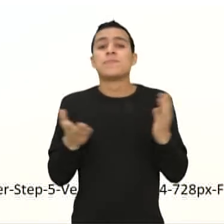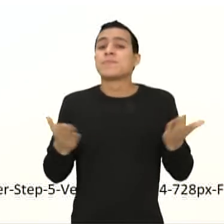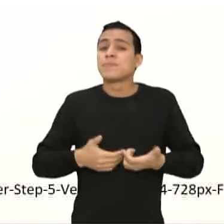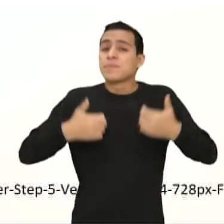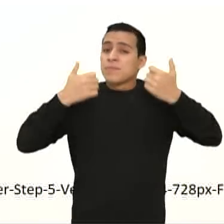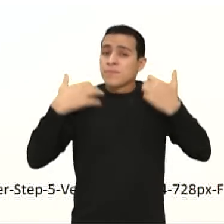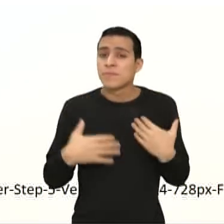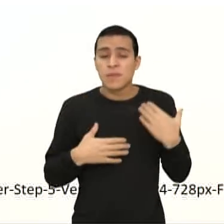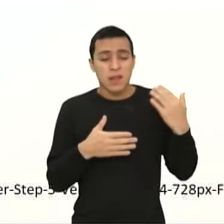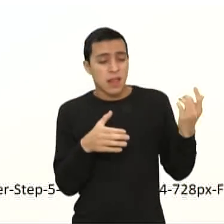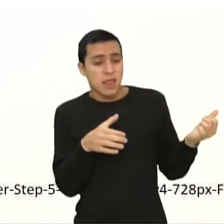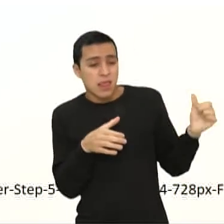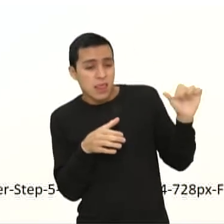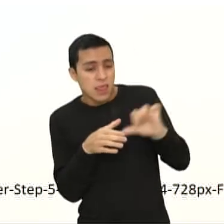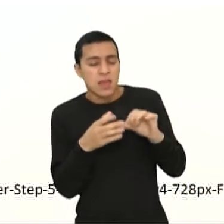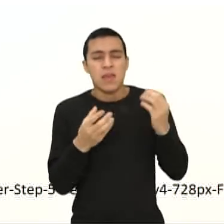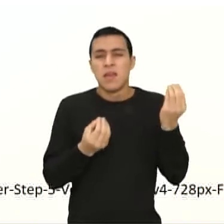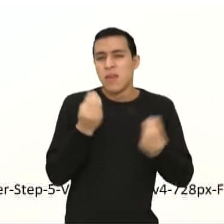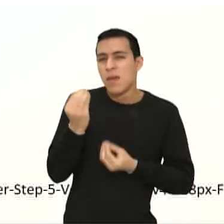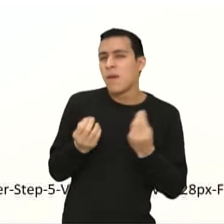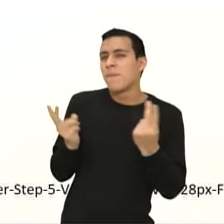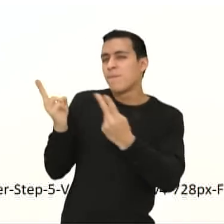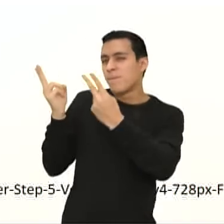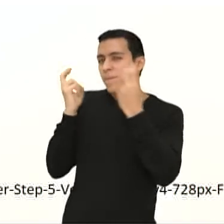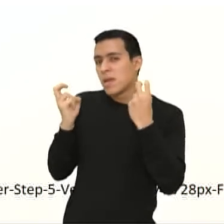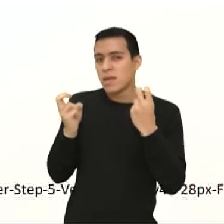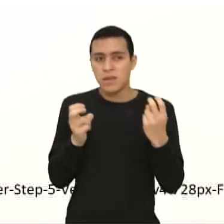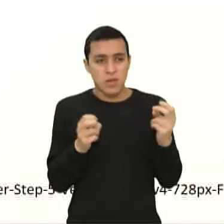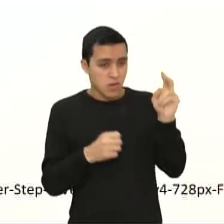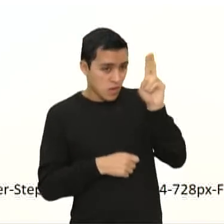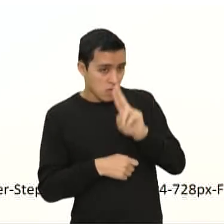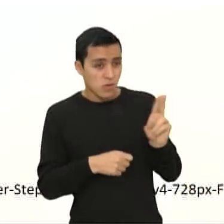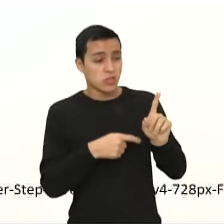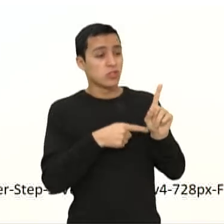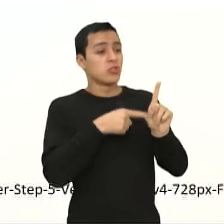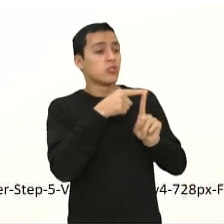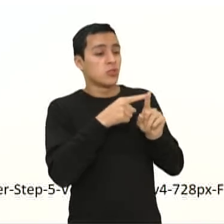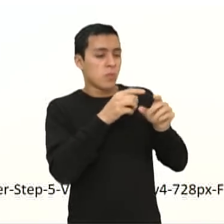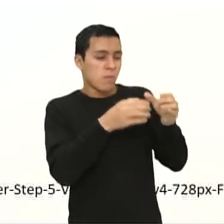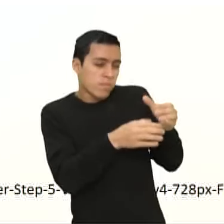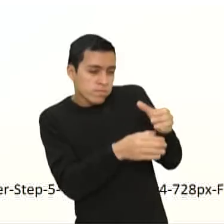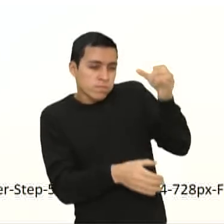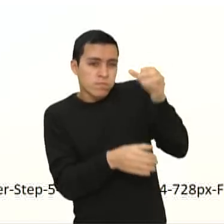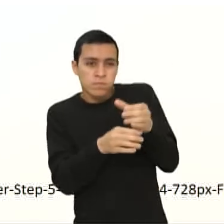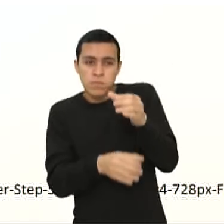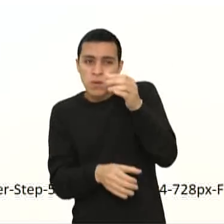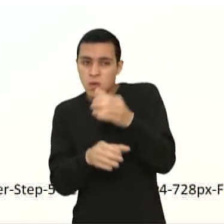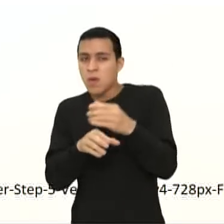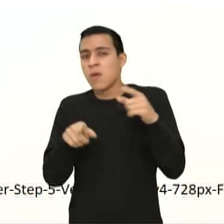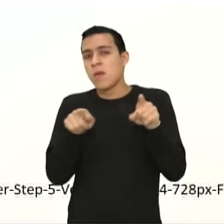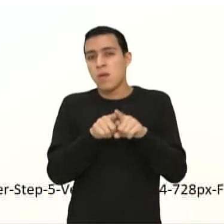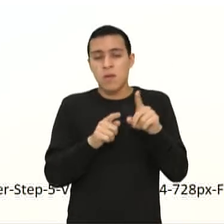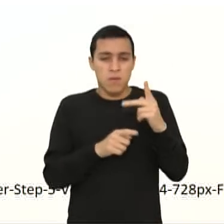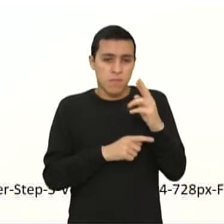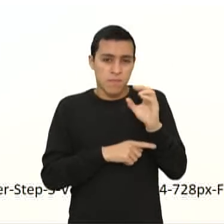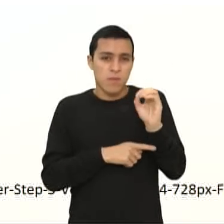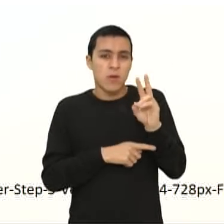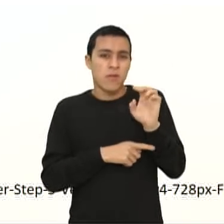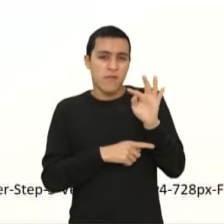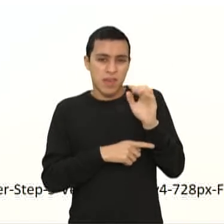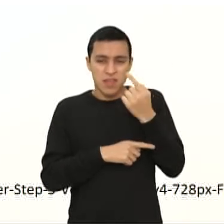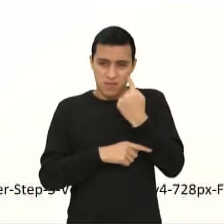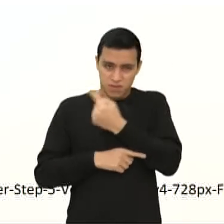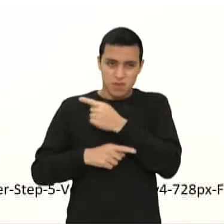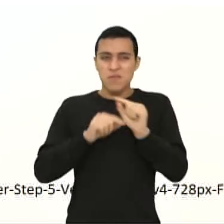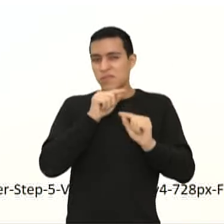do líquido. Percebam, usando alguns tipos de recipientes graduados, Como a proveta, eu já vou mostrar para vocês